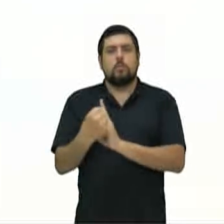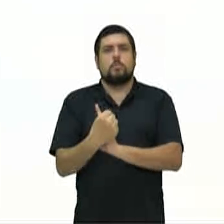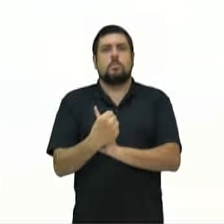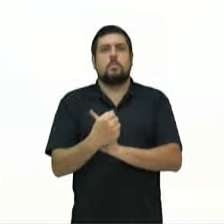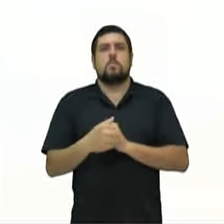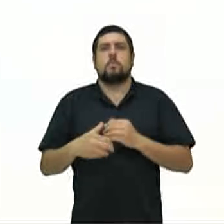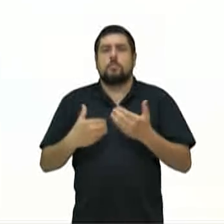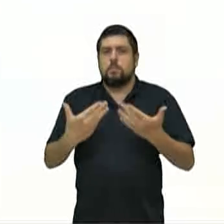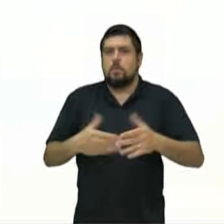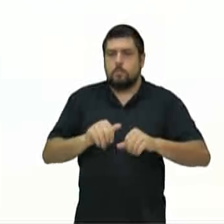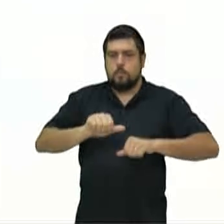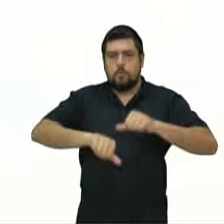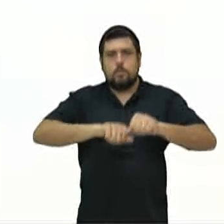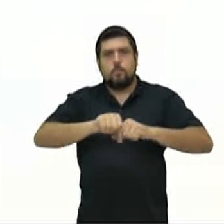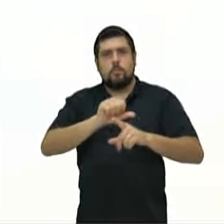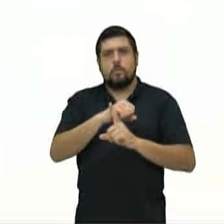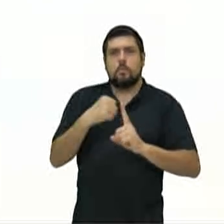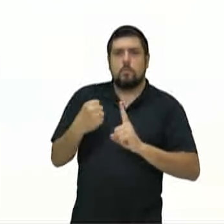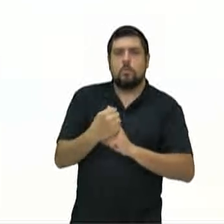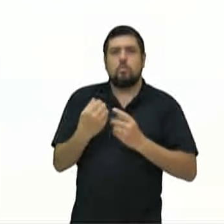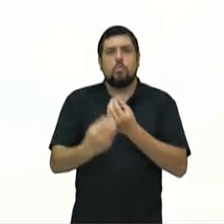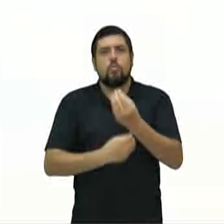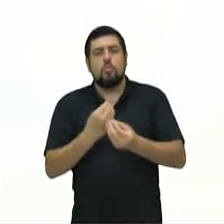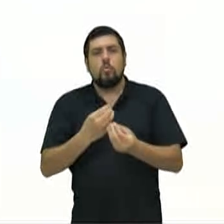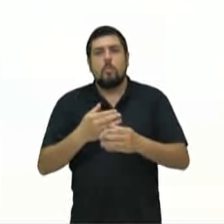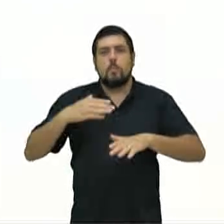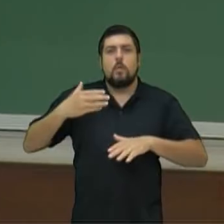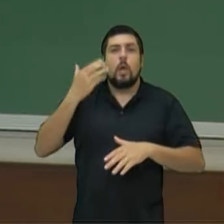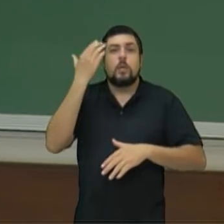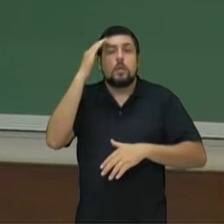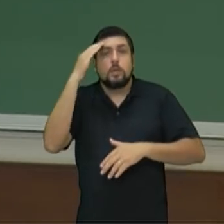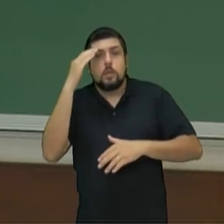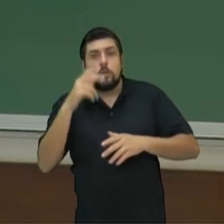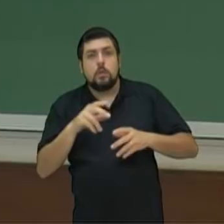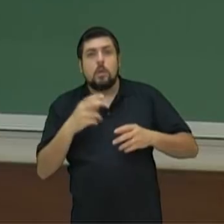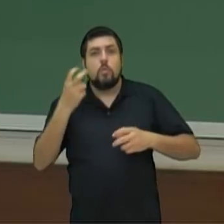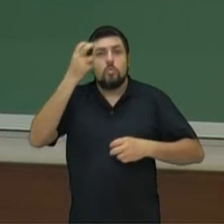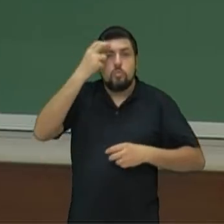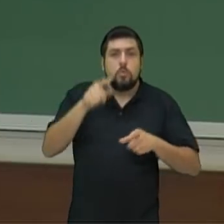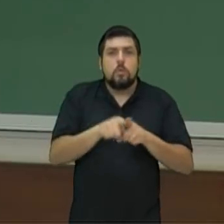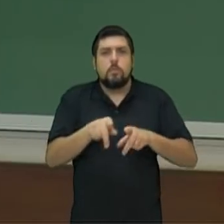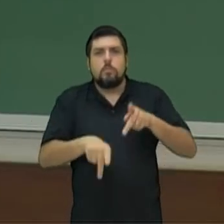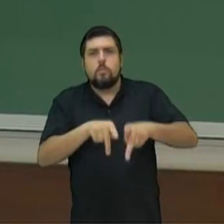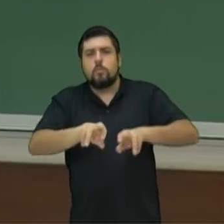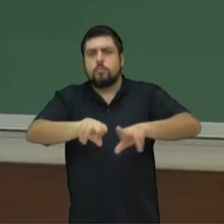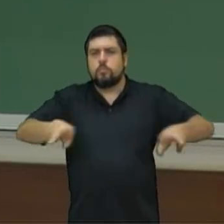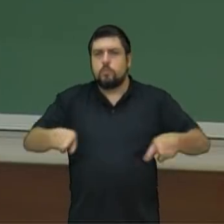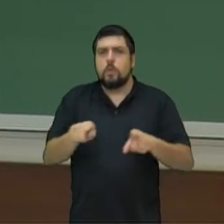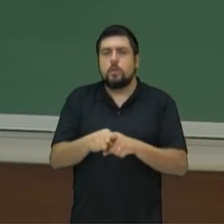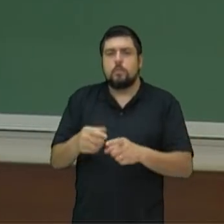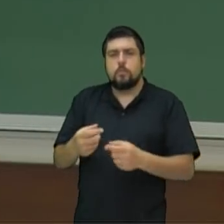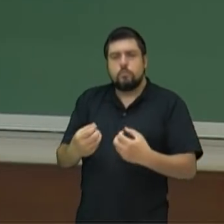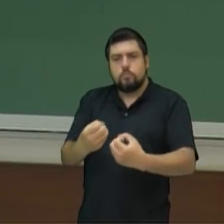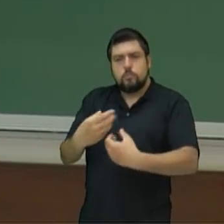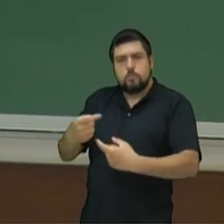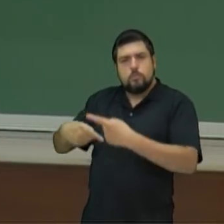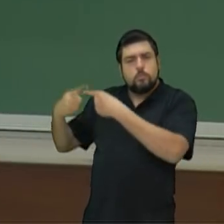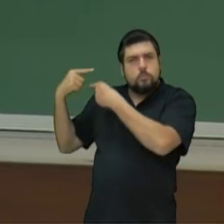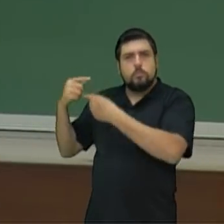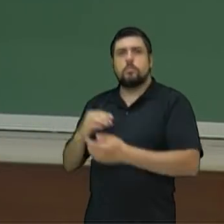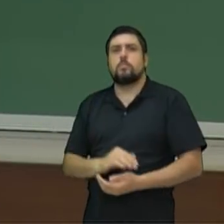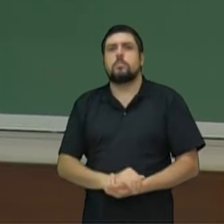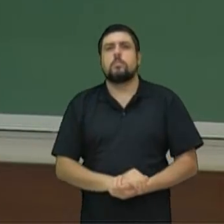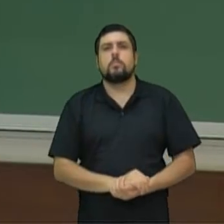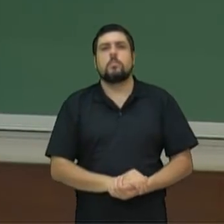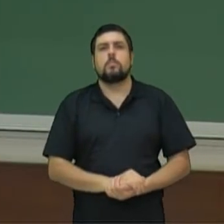mudança proporciona entendimento de culturas e povos, bem como ensino passado. Ok? Então, vamos continuar aqui, ó. Nosso